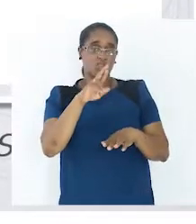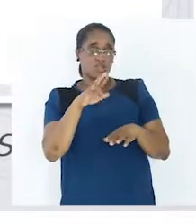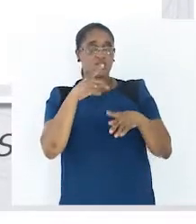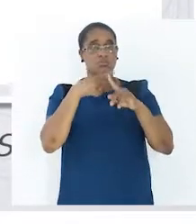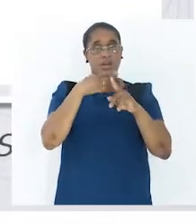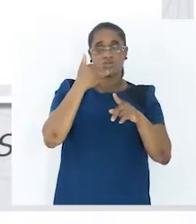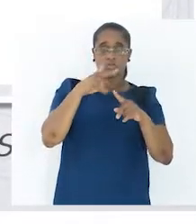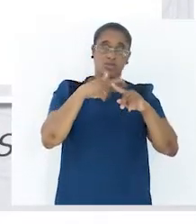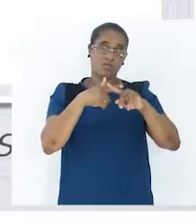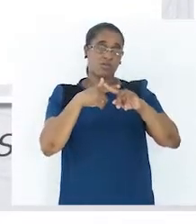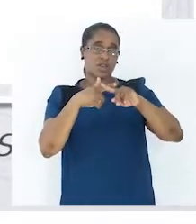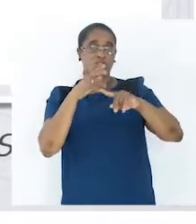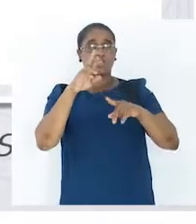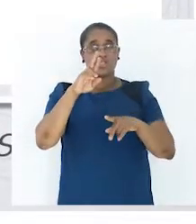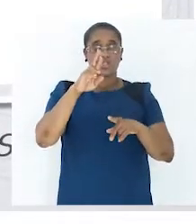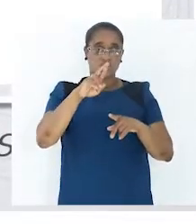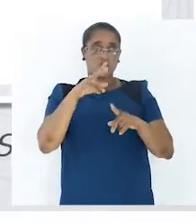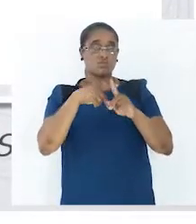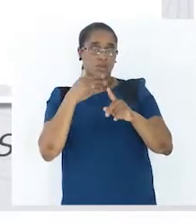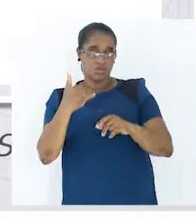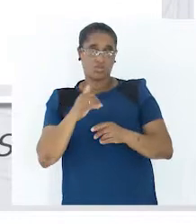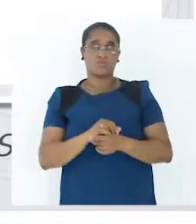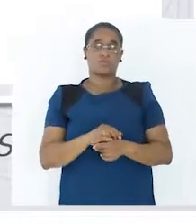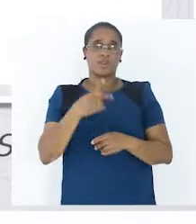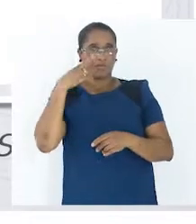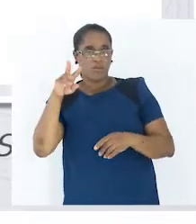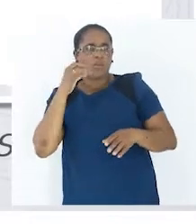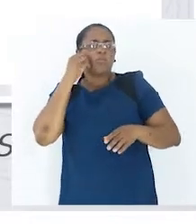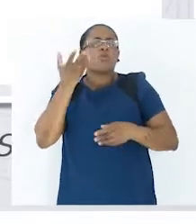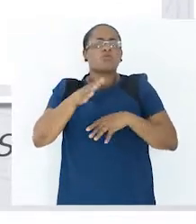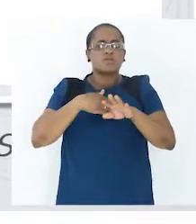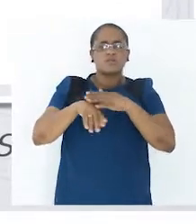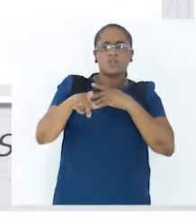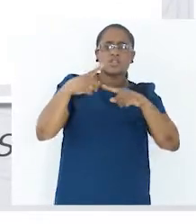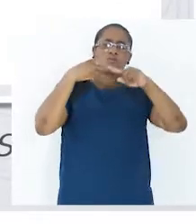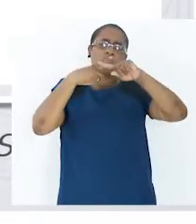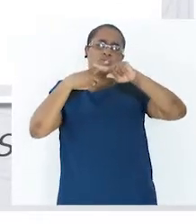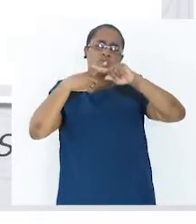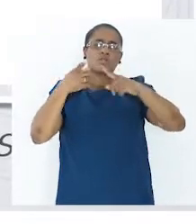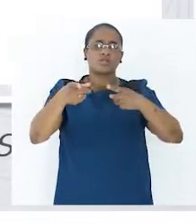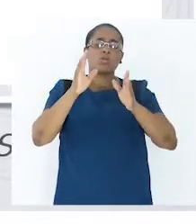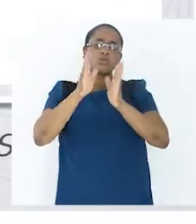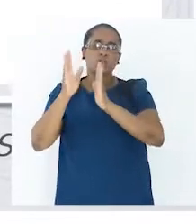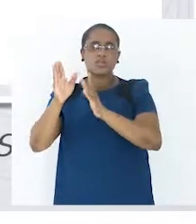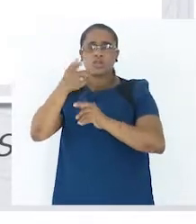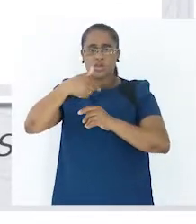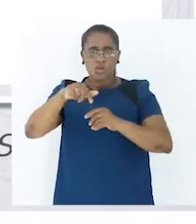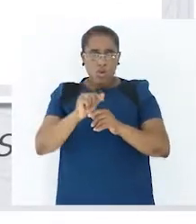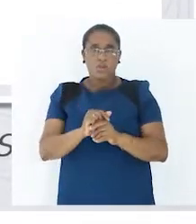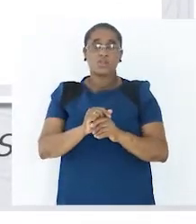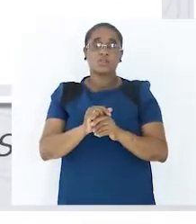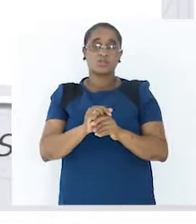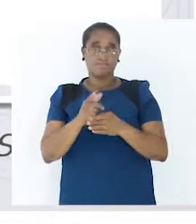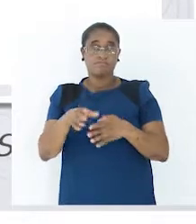vezes x mais 2. Vamos para o quadro ver como é que se faz essa multiplicação pelo processo que nós aprendemos, ou que nós revemos